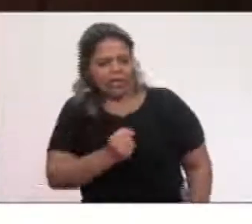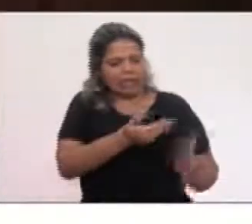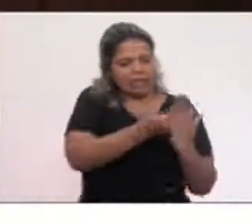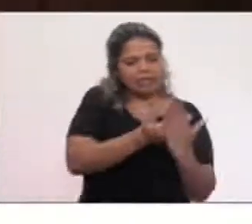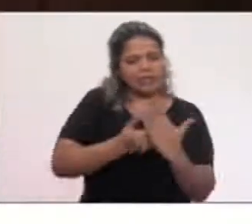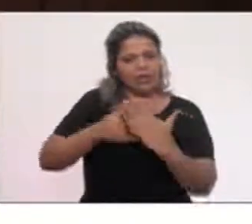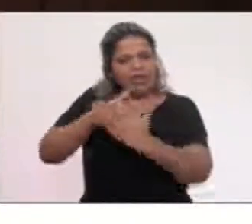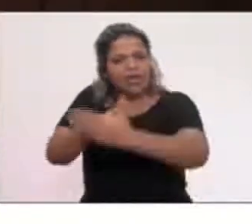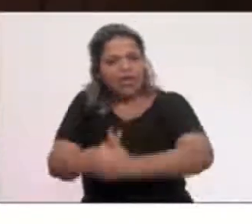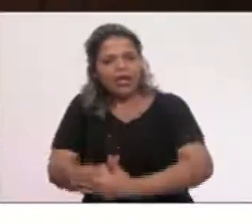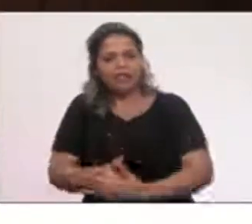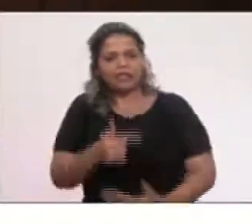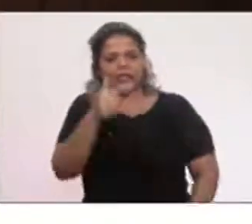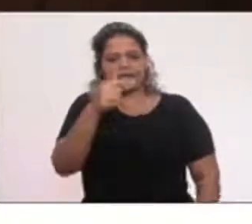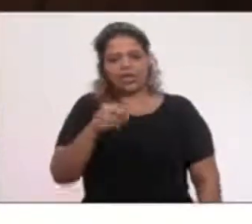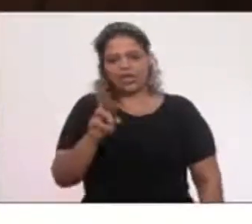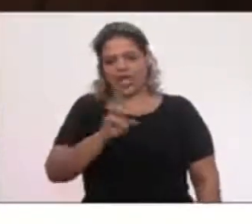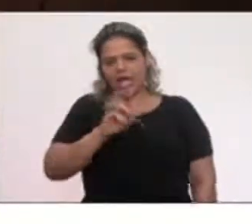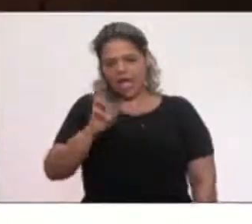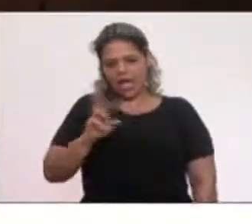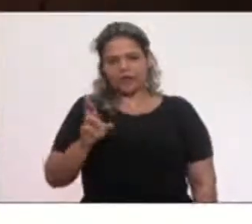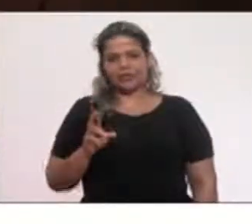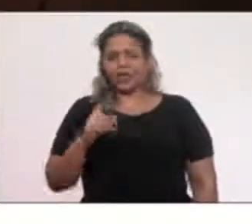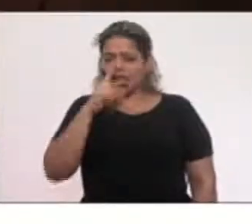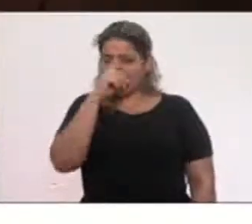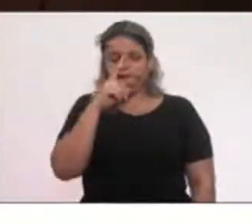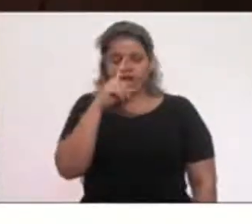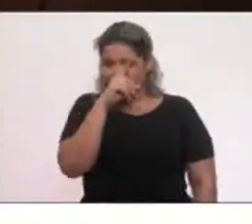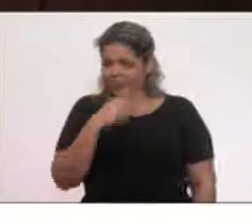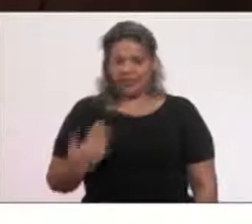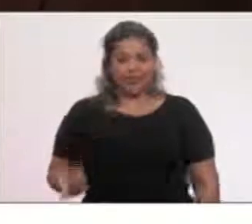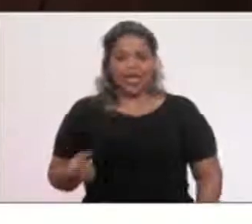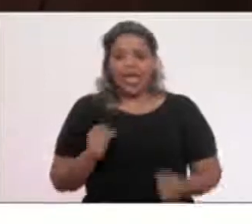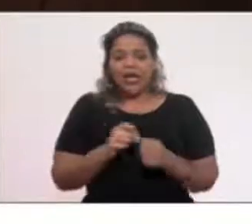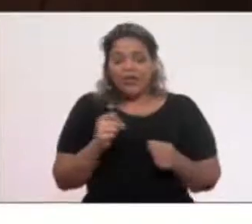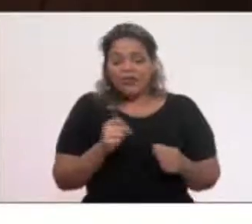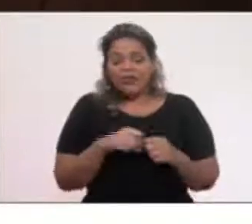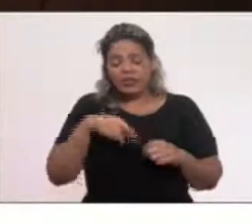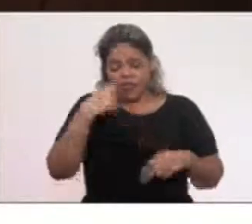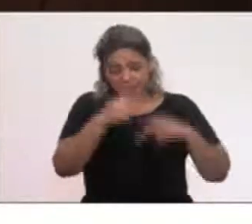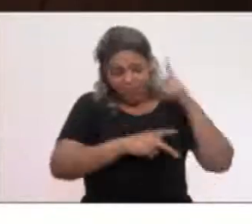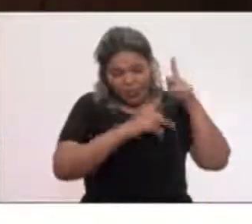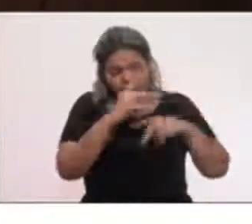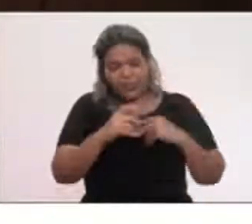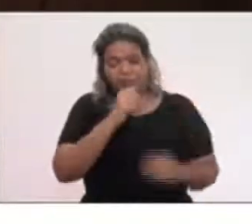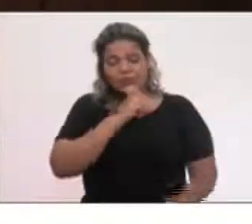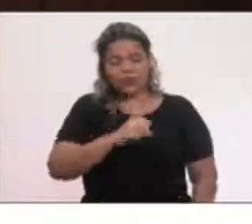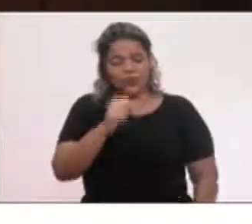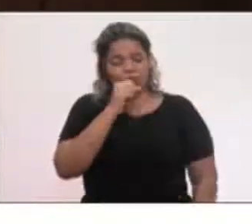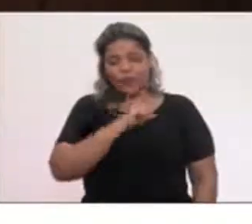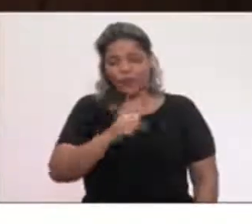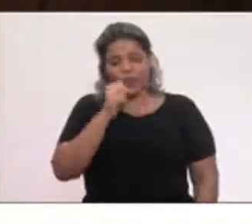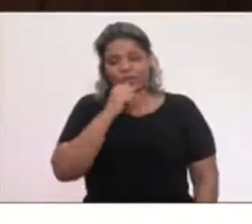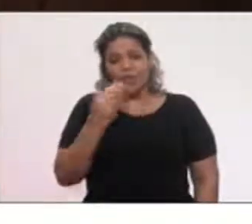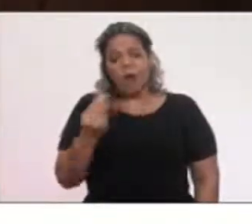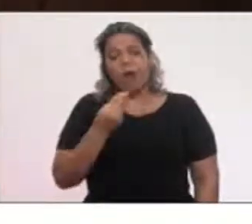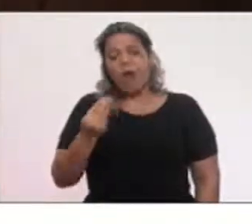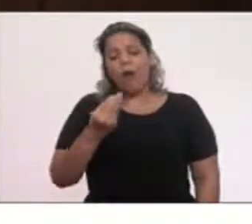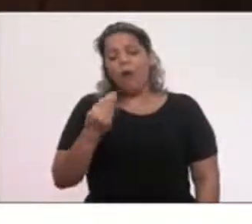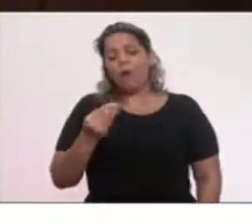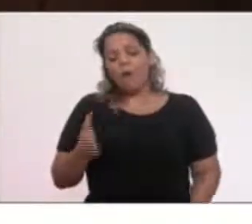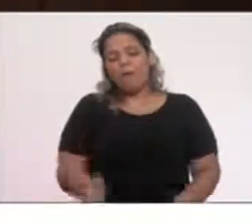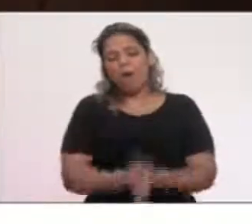continuada para os R$ 70. Isso é criminoso. Isso é fazer com que a nossa população idosa enfrente a realidade